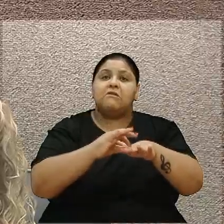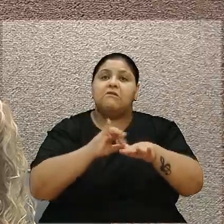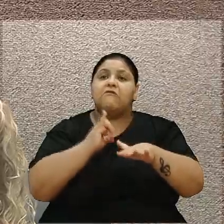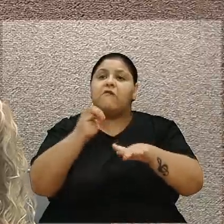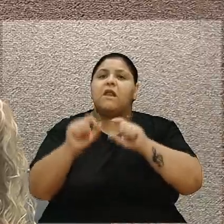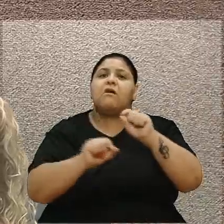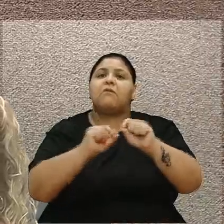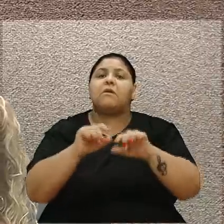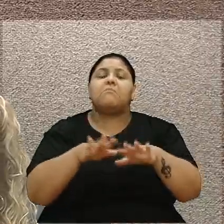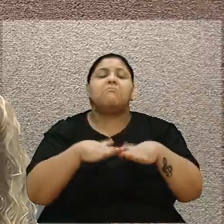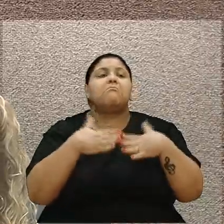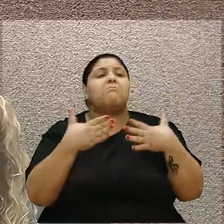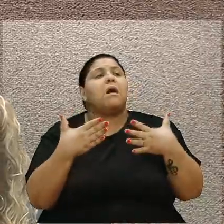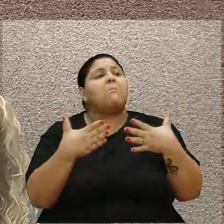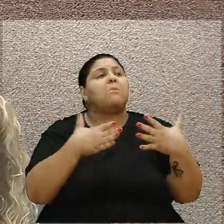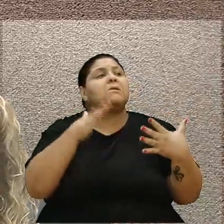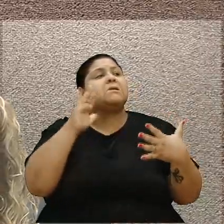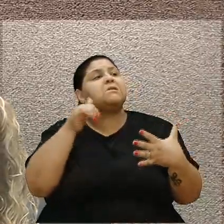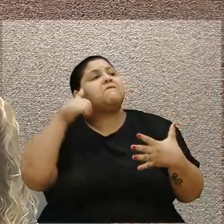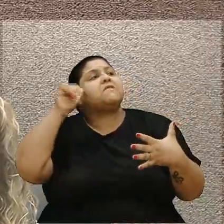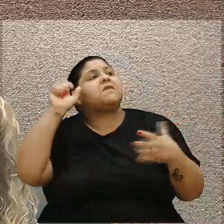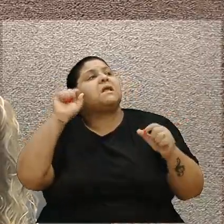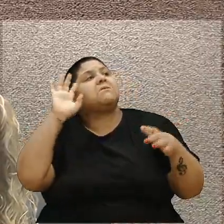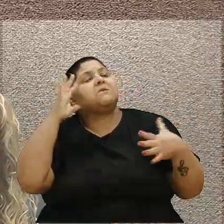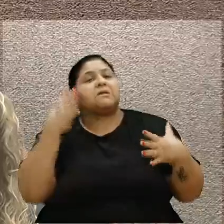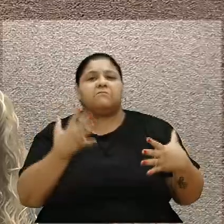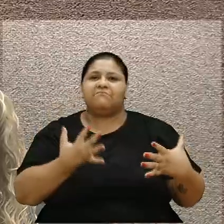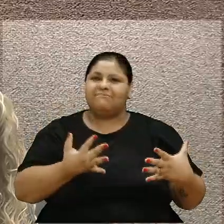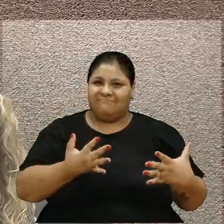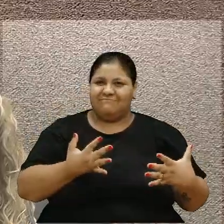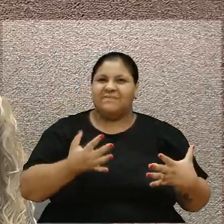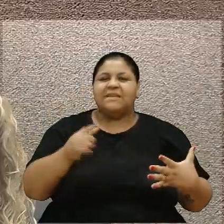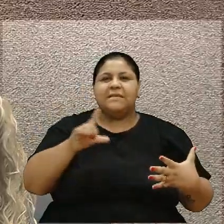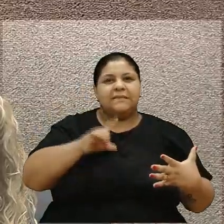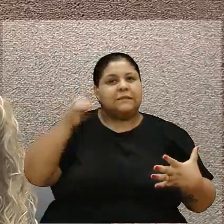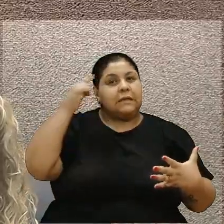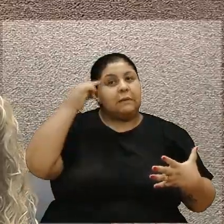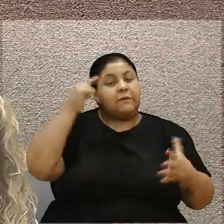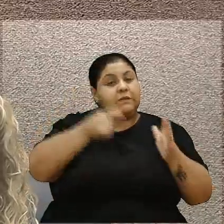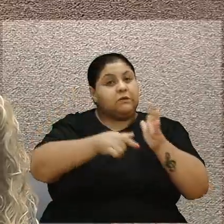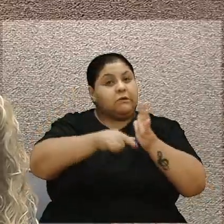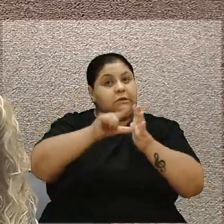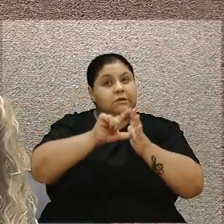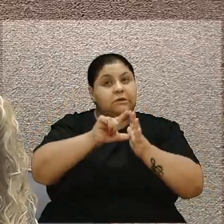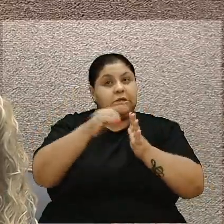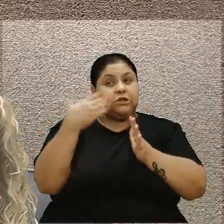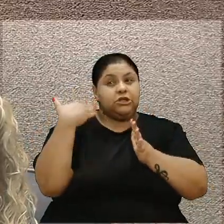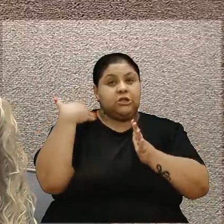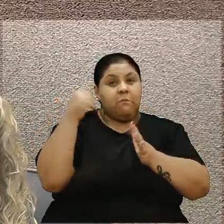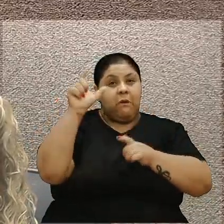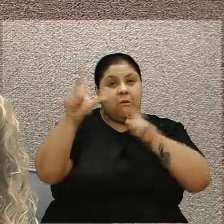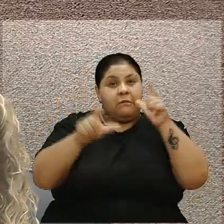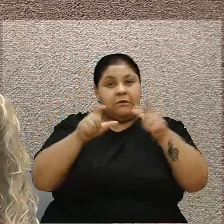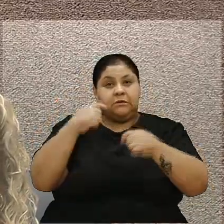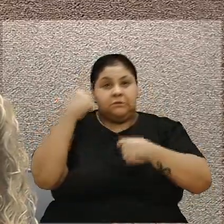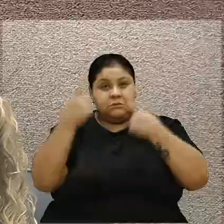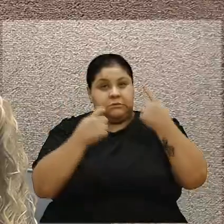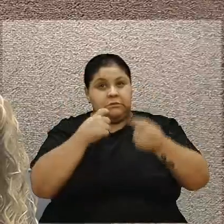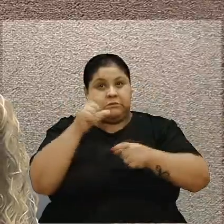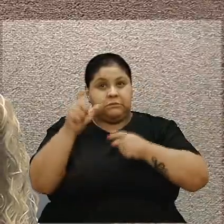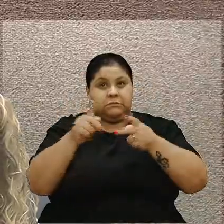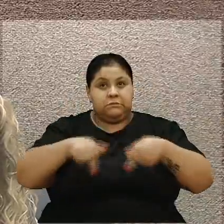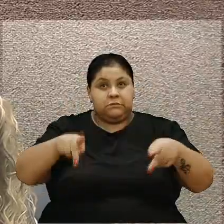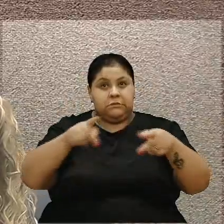é assim que funciona em todo mundo, né? Então eu acho que a gente tem que pensar muito antes de chamar uma pessoa que se preocupa com o seu povo de terrorista,